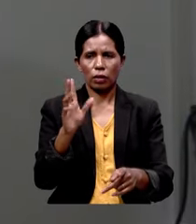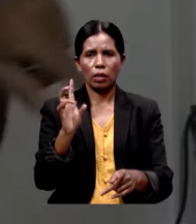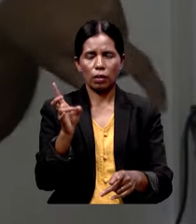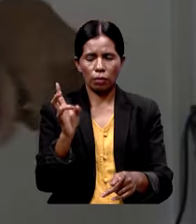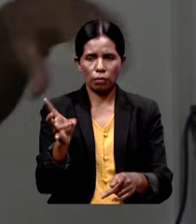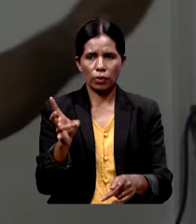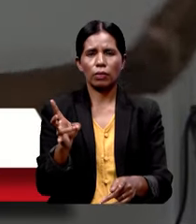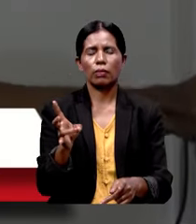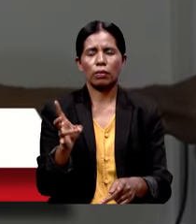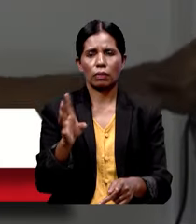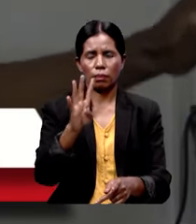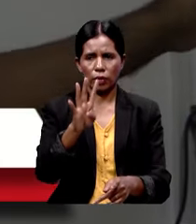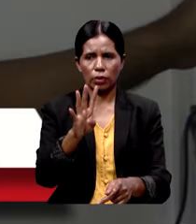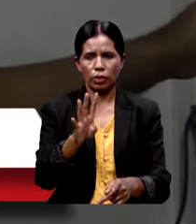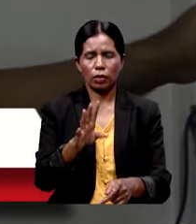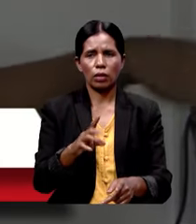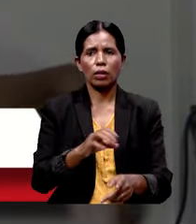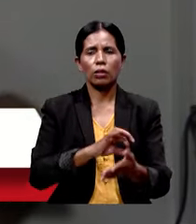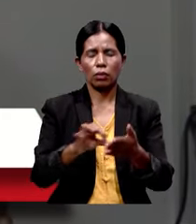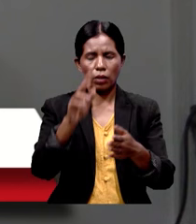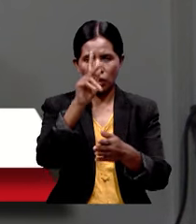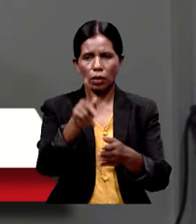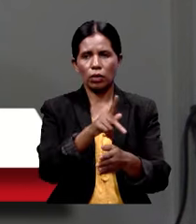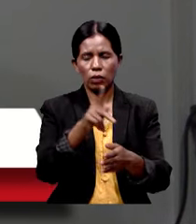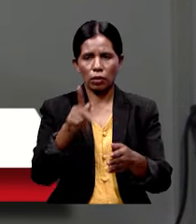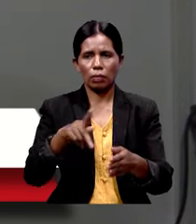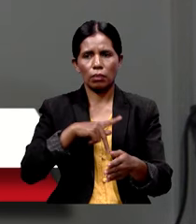364. Sura ho, privado ho, católico ne, maka,